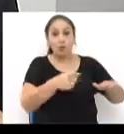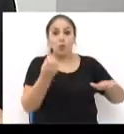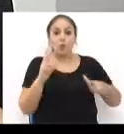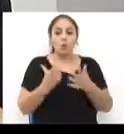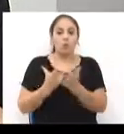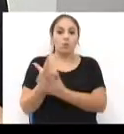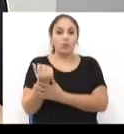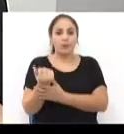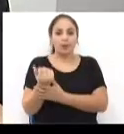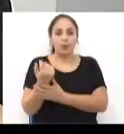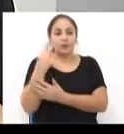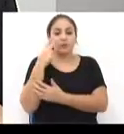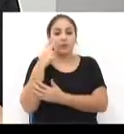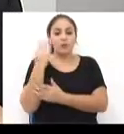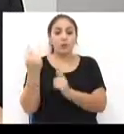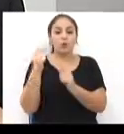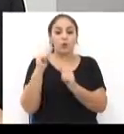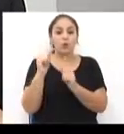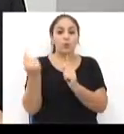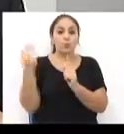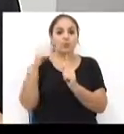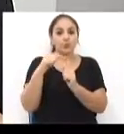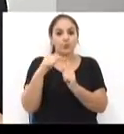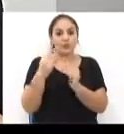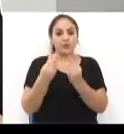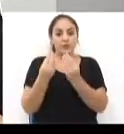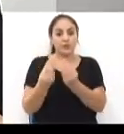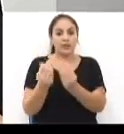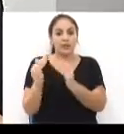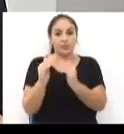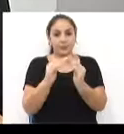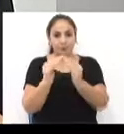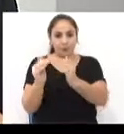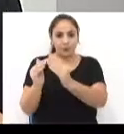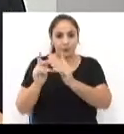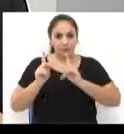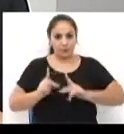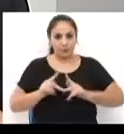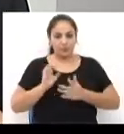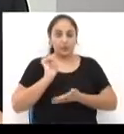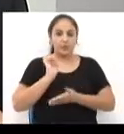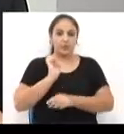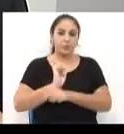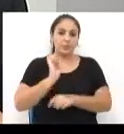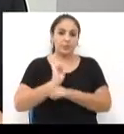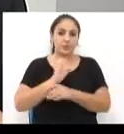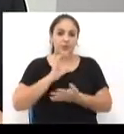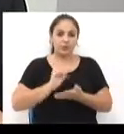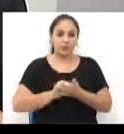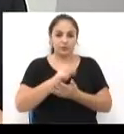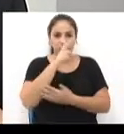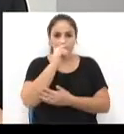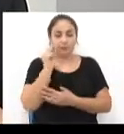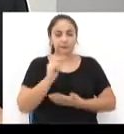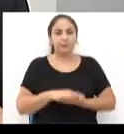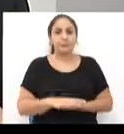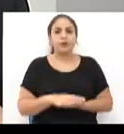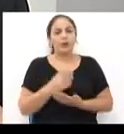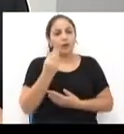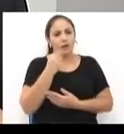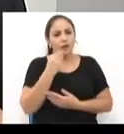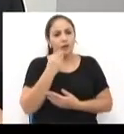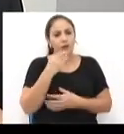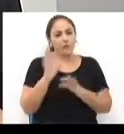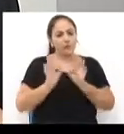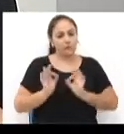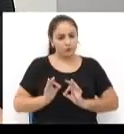visando o assentamento dessas famílias que encontram-se esperando o cadastro municipal. Claro que o planejamento, toda a disposição em